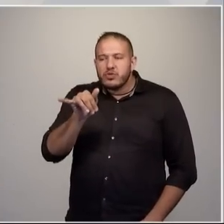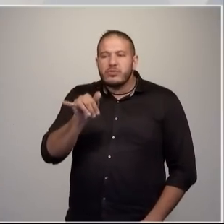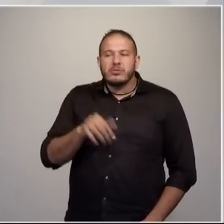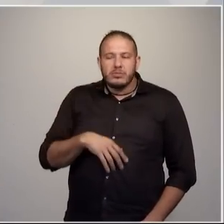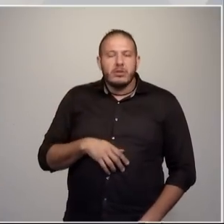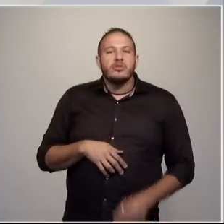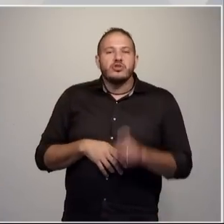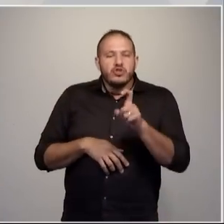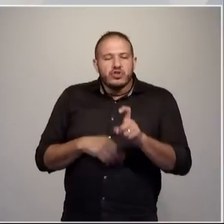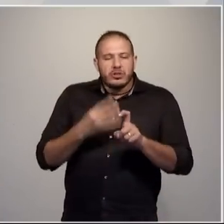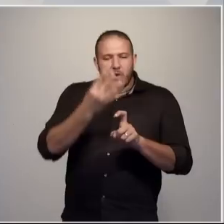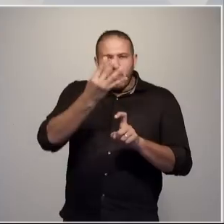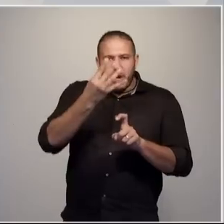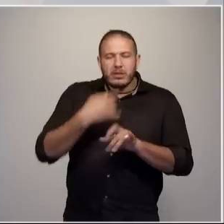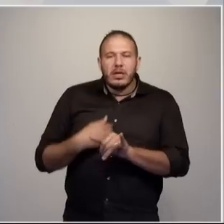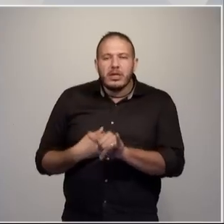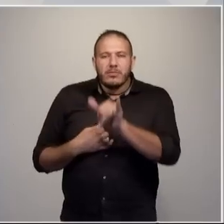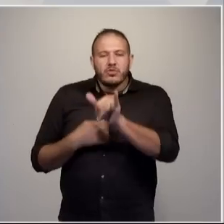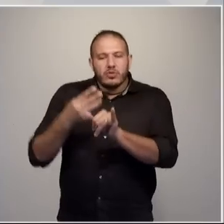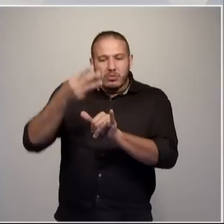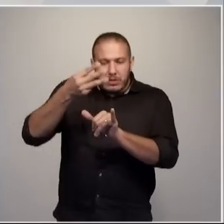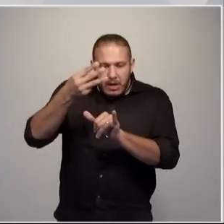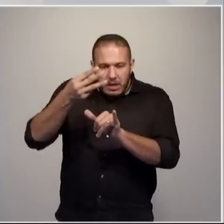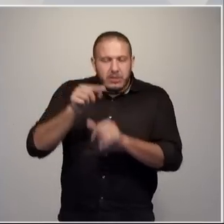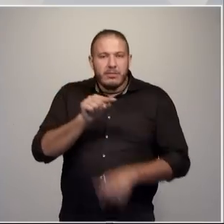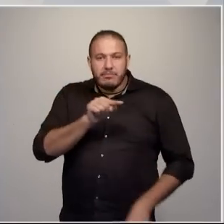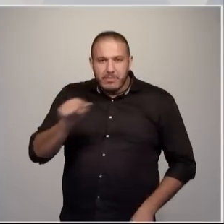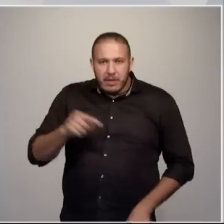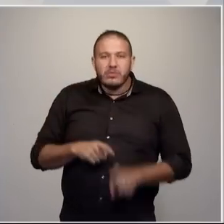menos xy2